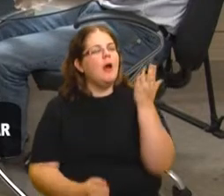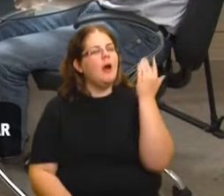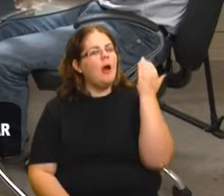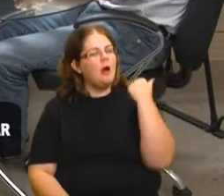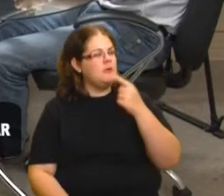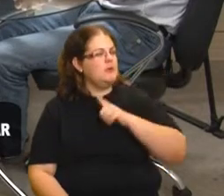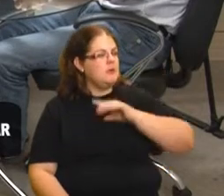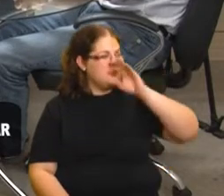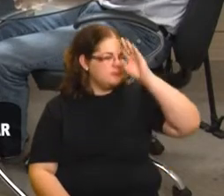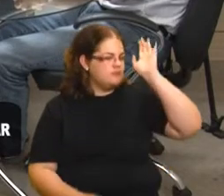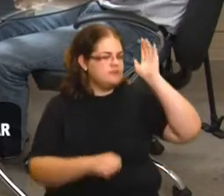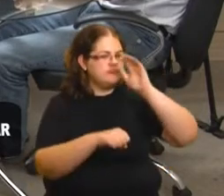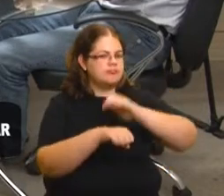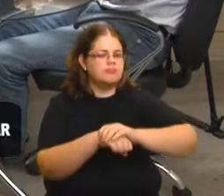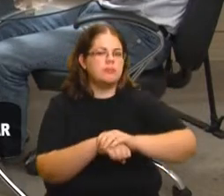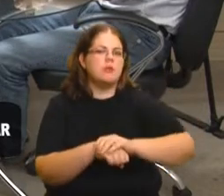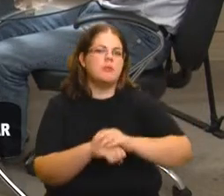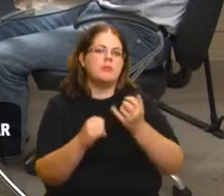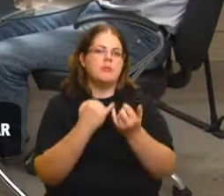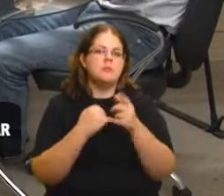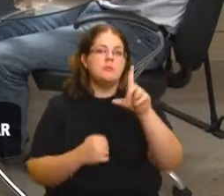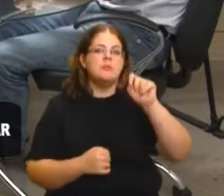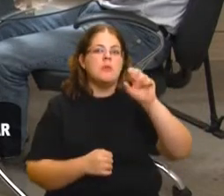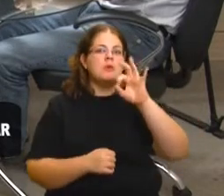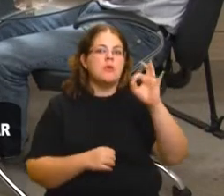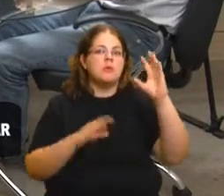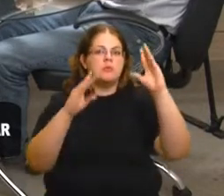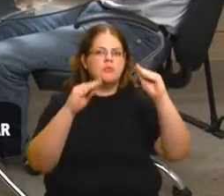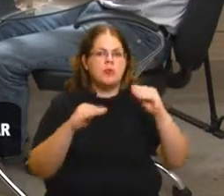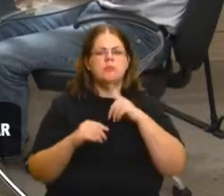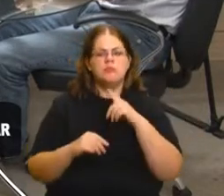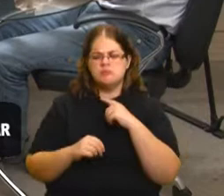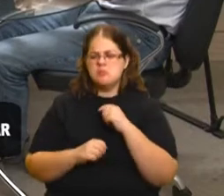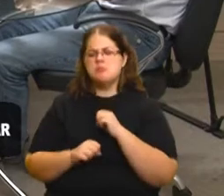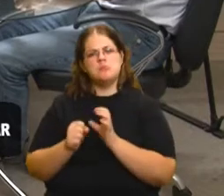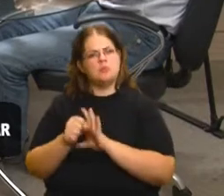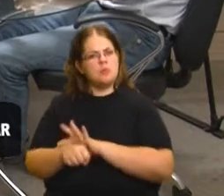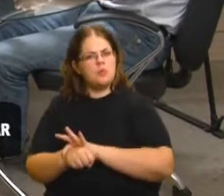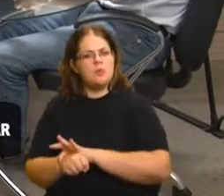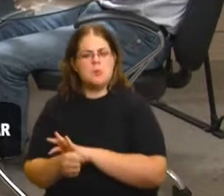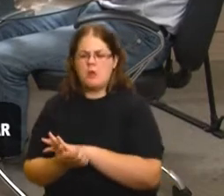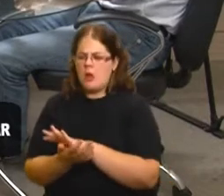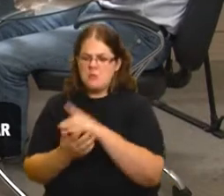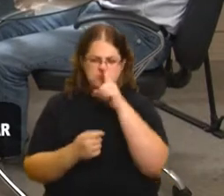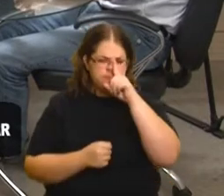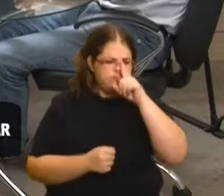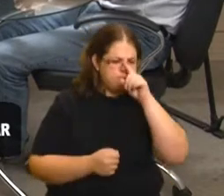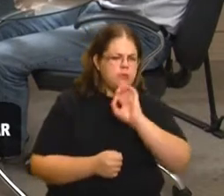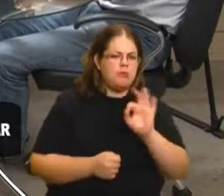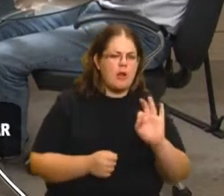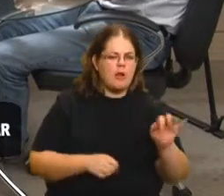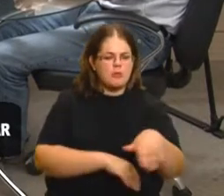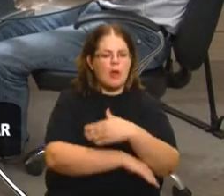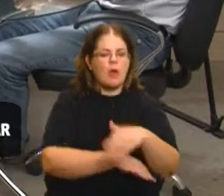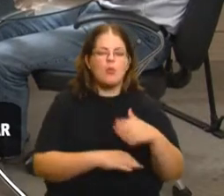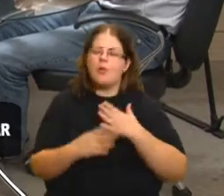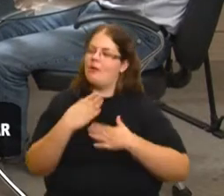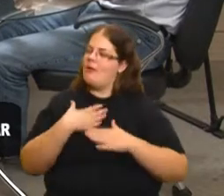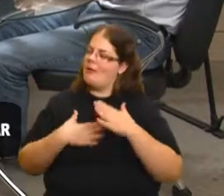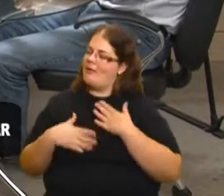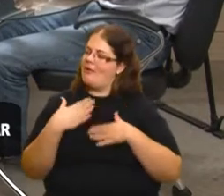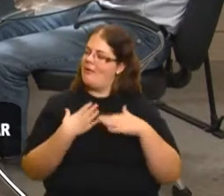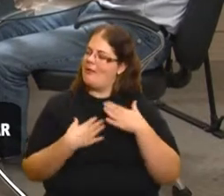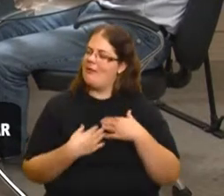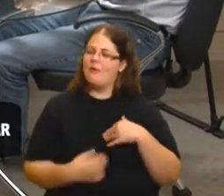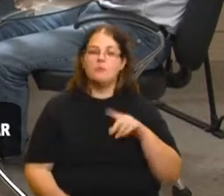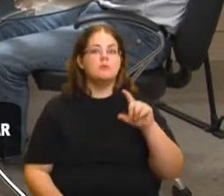na época da ditadura militar, 10 horas da noite tinha segurança, as ruas estavam tranquilas. A gente ouve